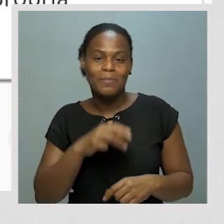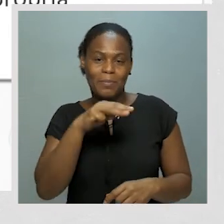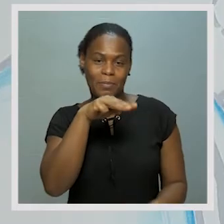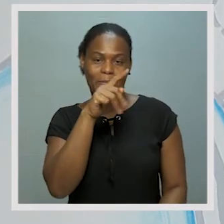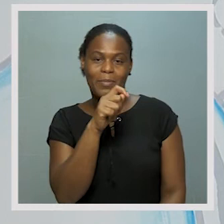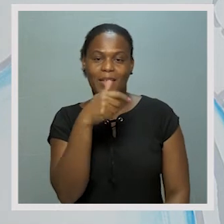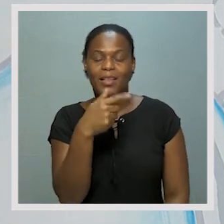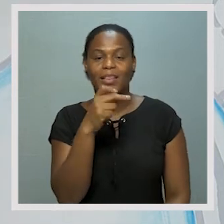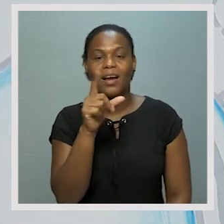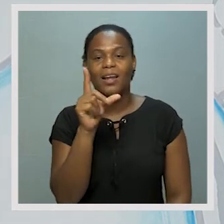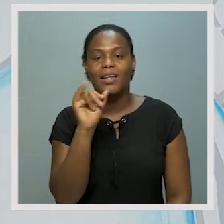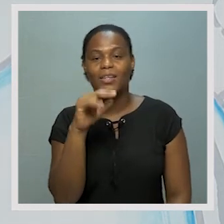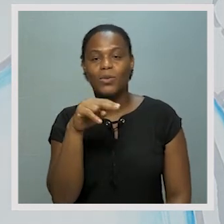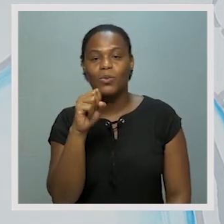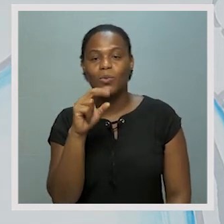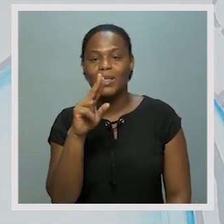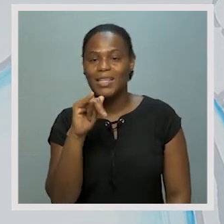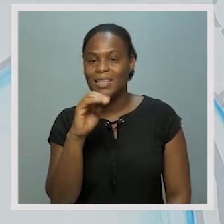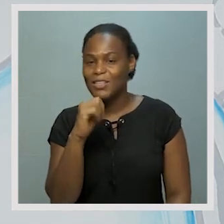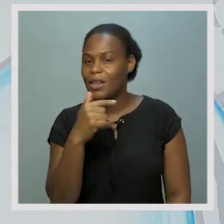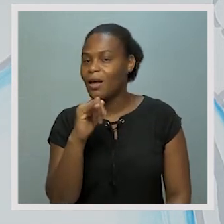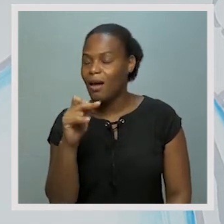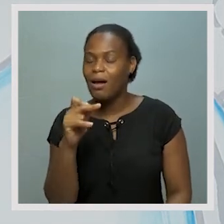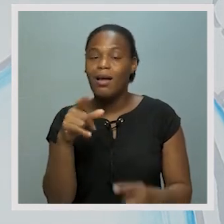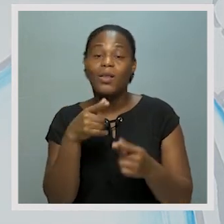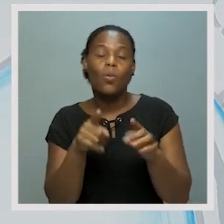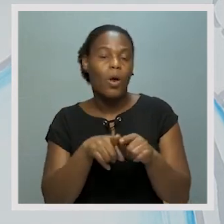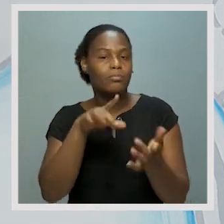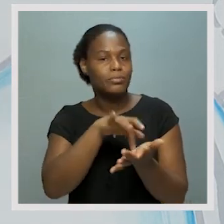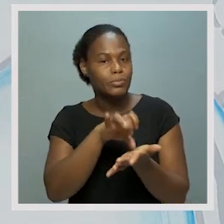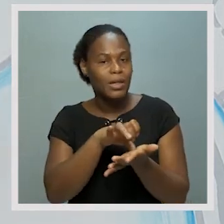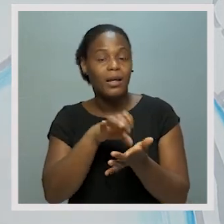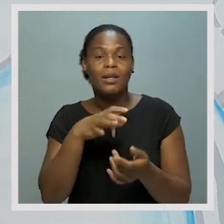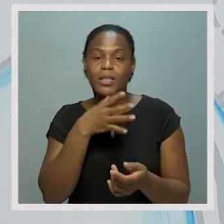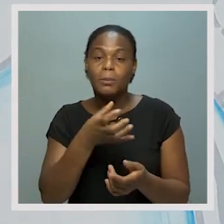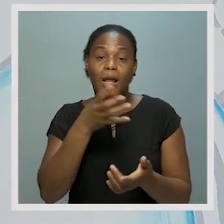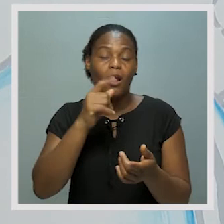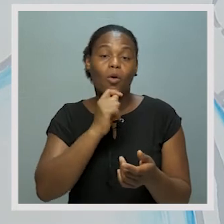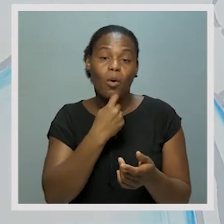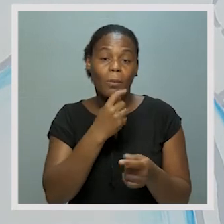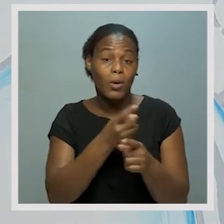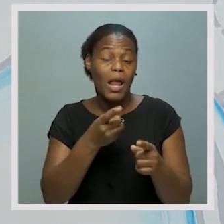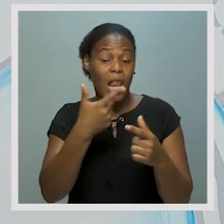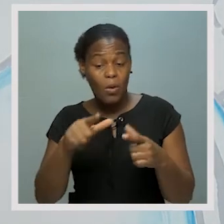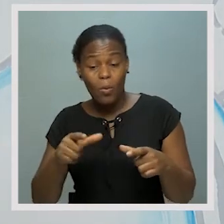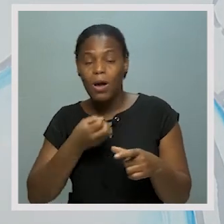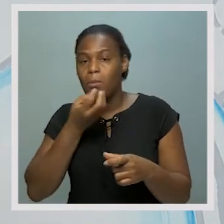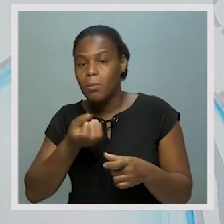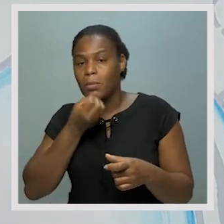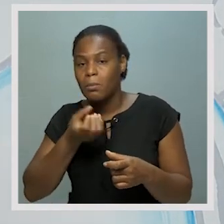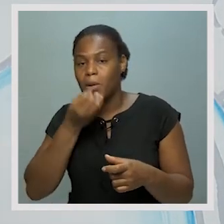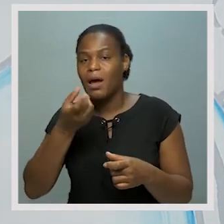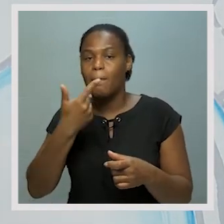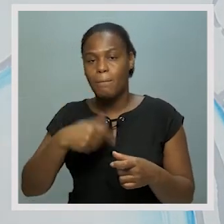linguagem metalinguística, porque centra-se no código, ou seja, a língua está sendo utilizada para explicar